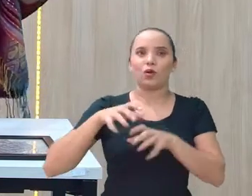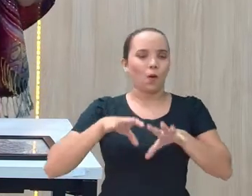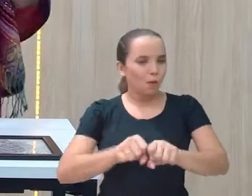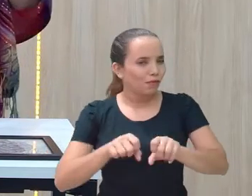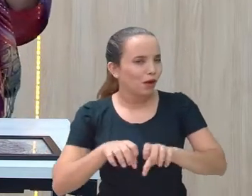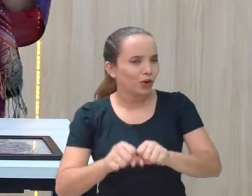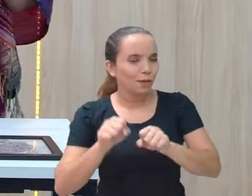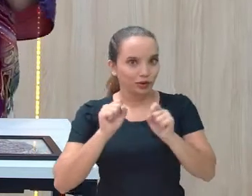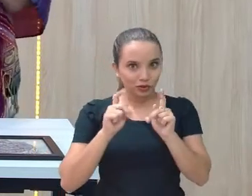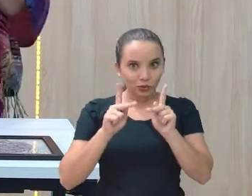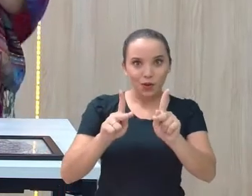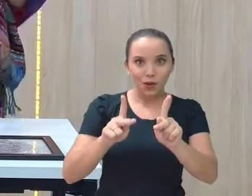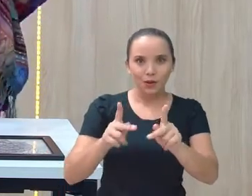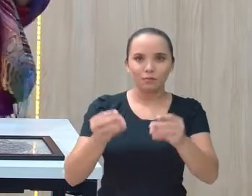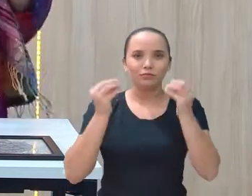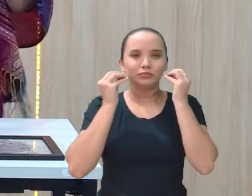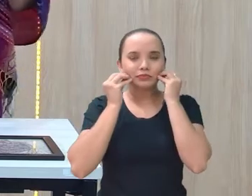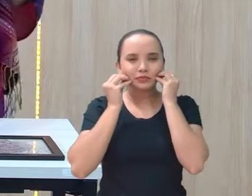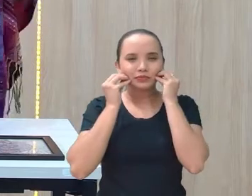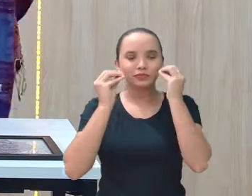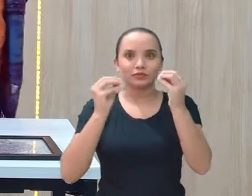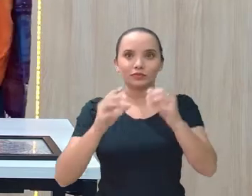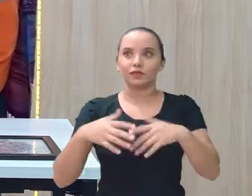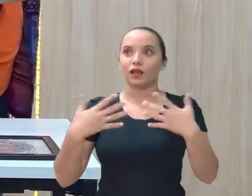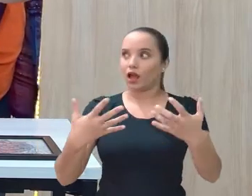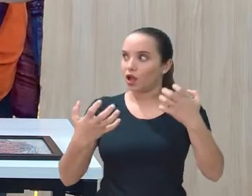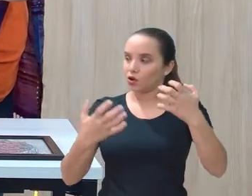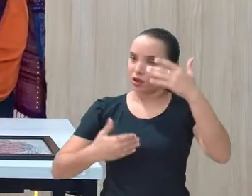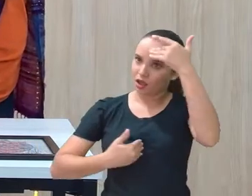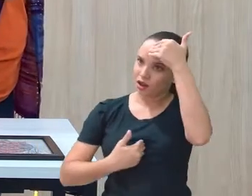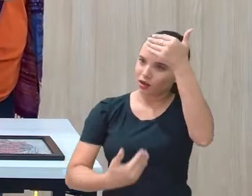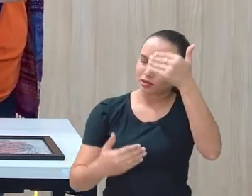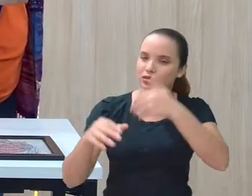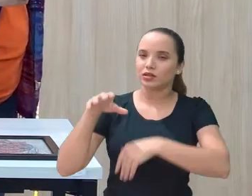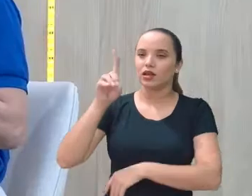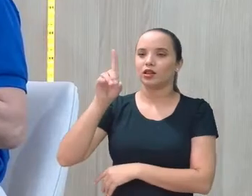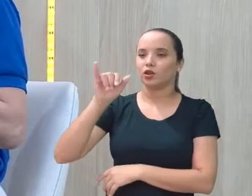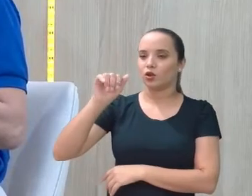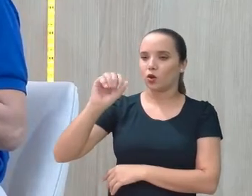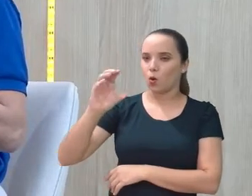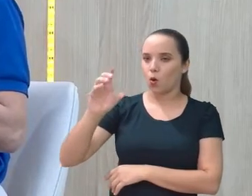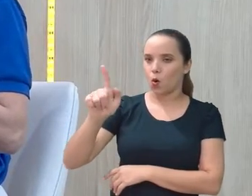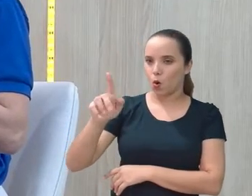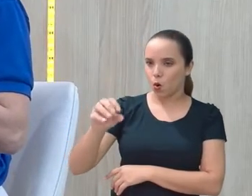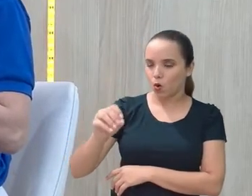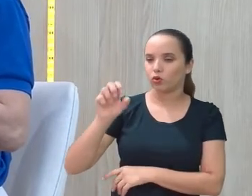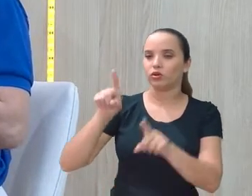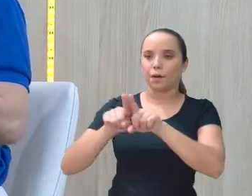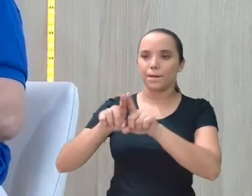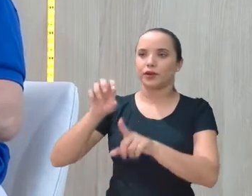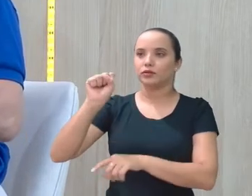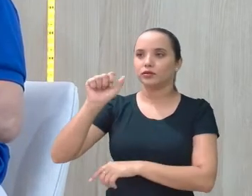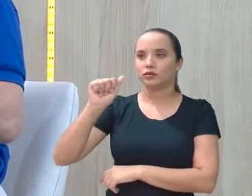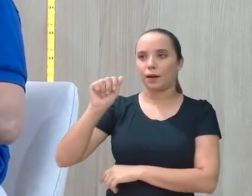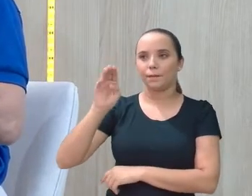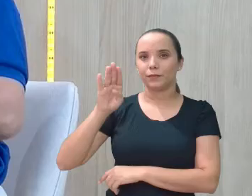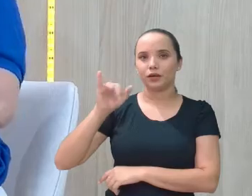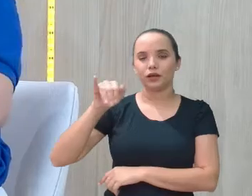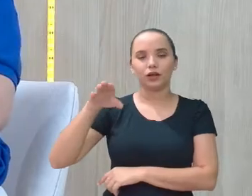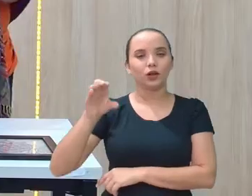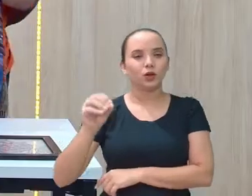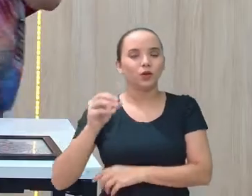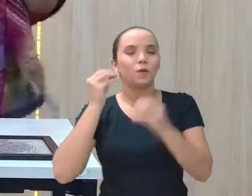gente fazer junto, ok? Beijo enorme. A Diogo e a Sabino, que estão super atentos à aula. Ai, Diogo e